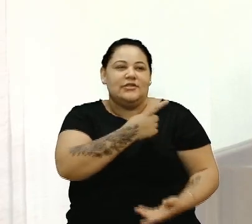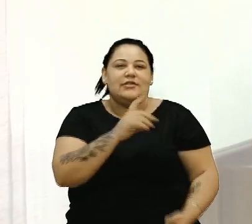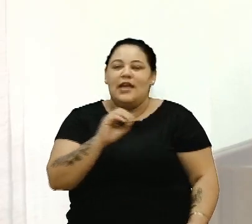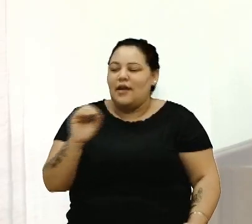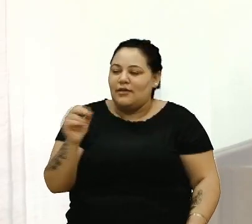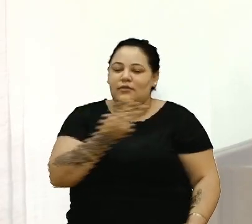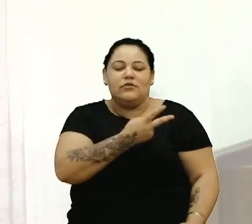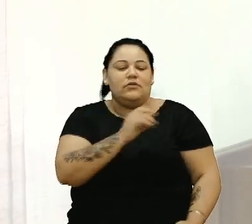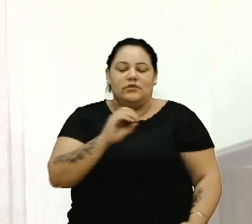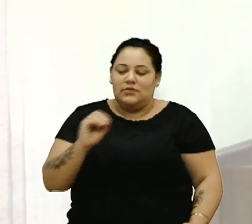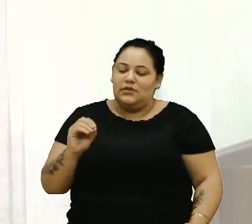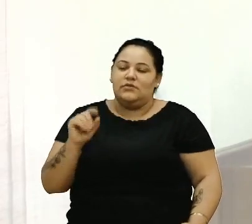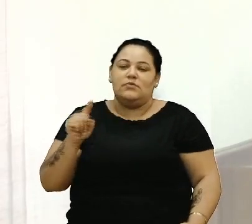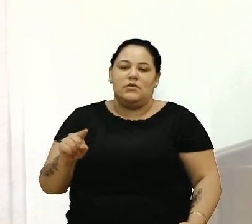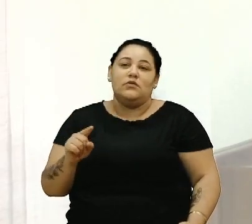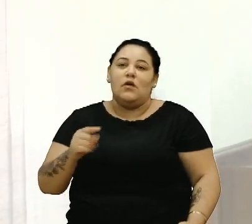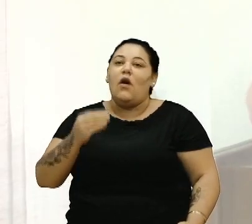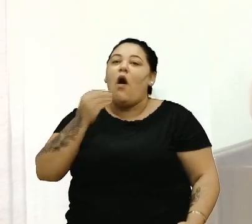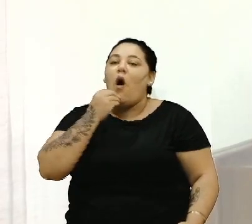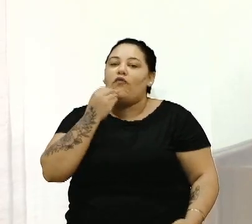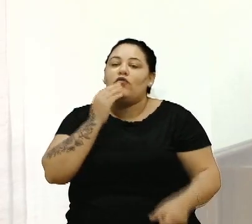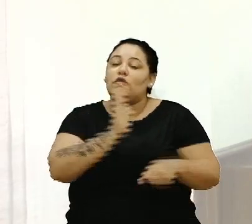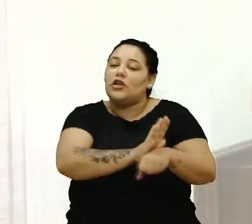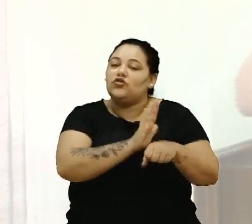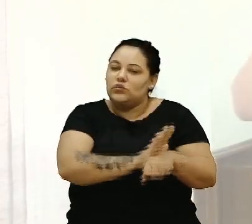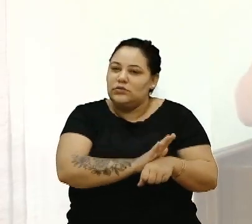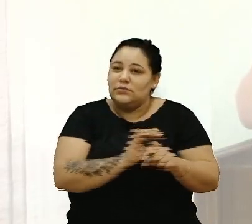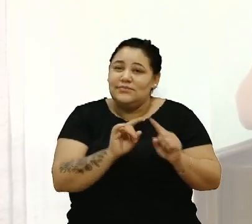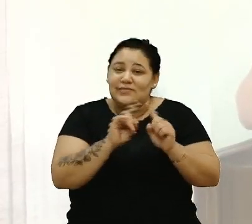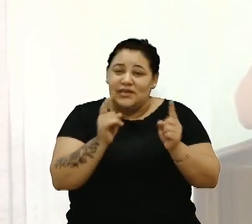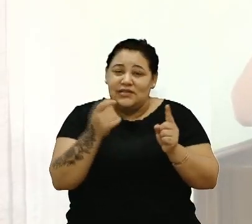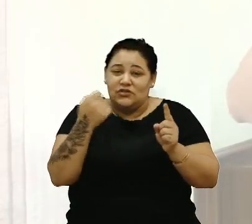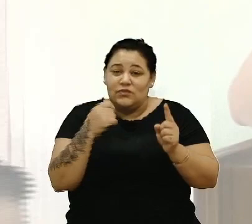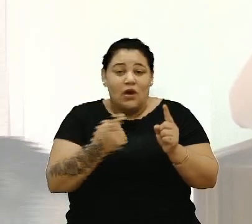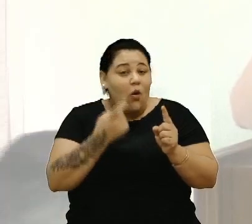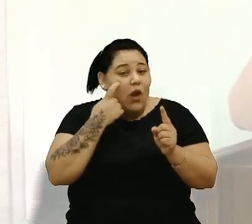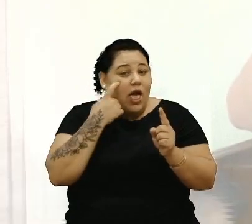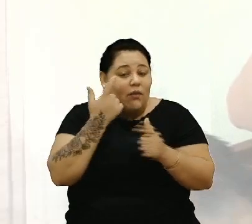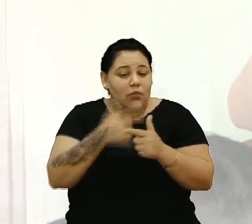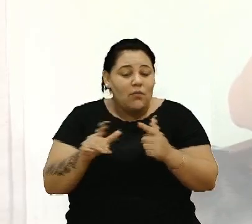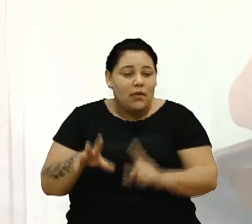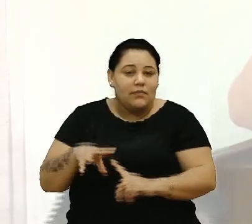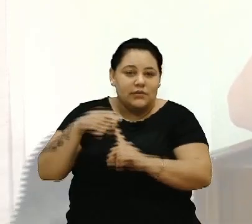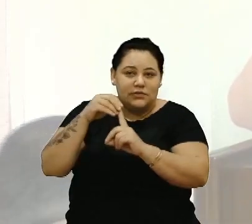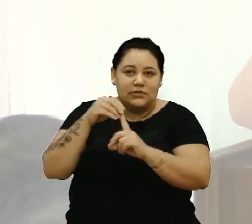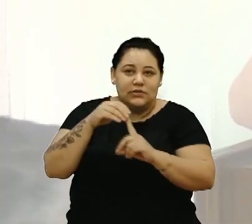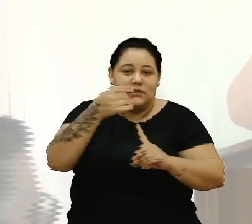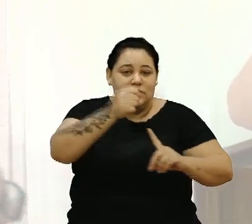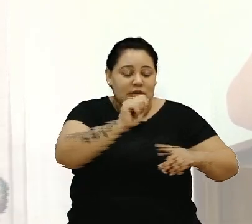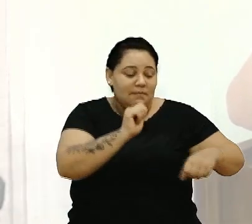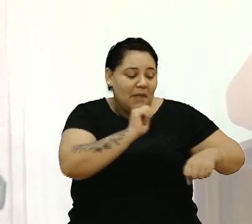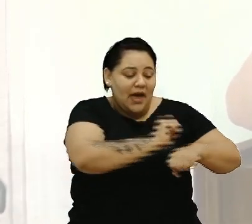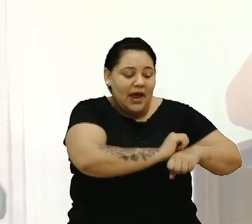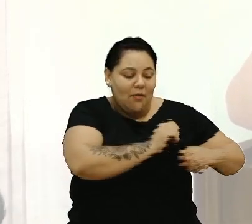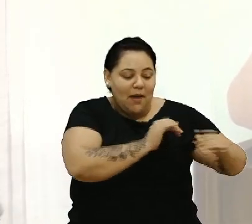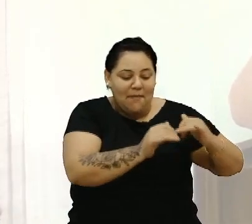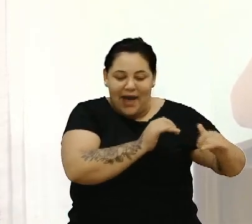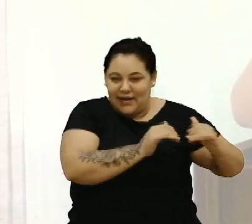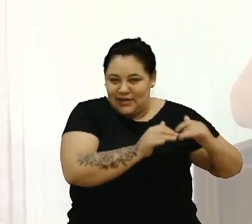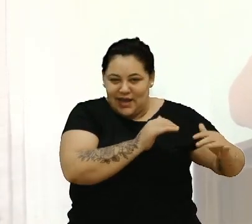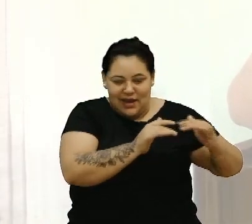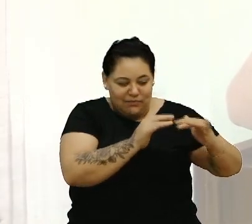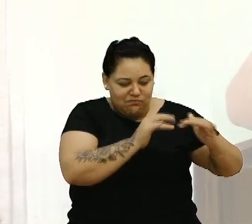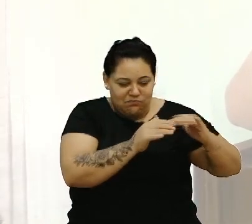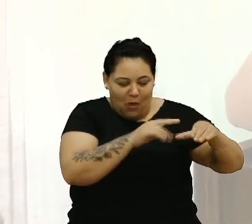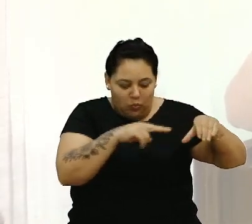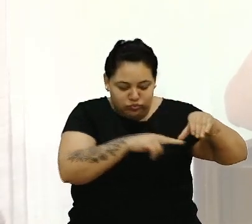fazer, claro que ajuda as entidades menores, mas a gente tem que olhar os problemas principais. Se para a máquina de ressonância magnética do Hospital Geral, para